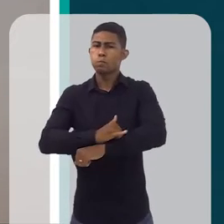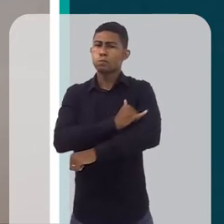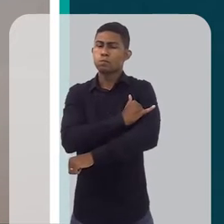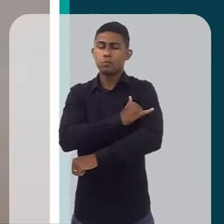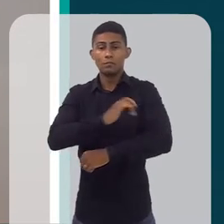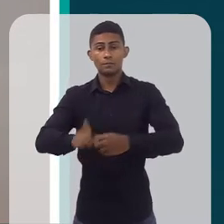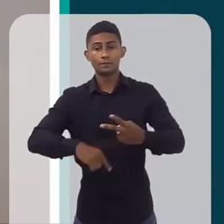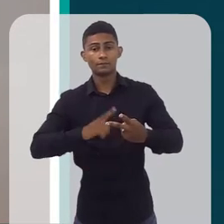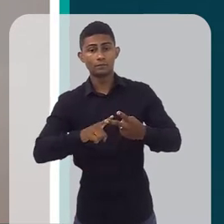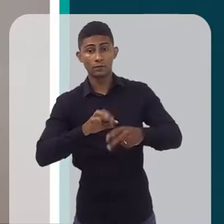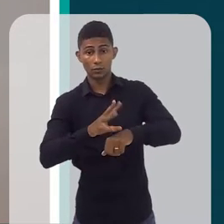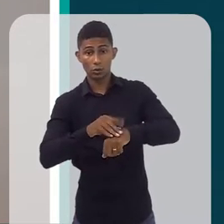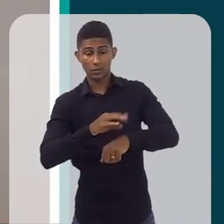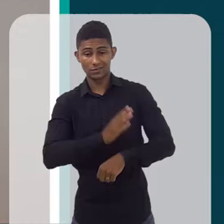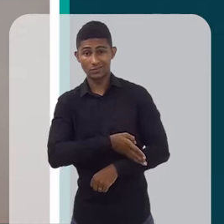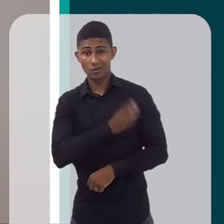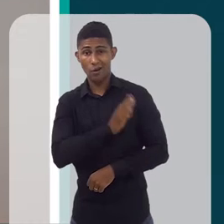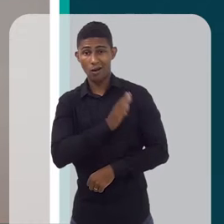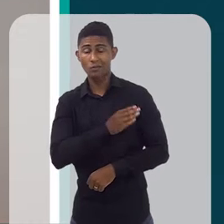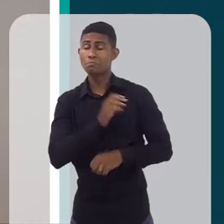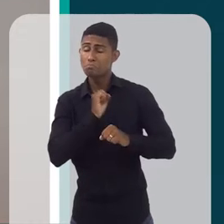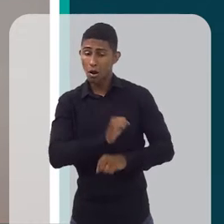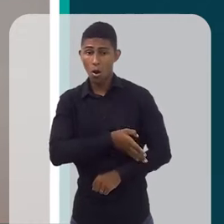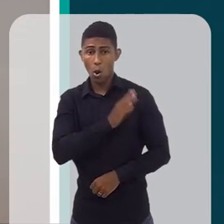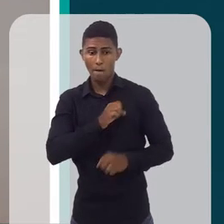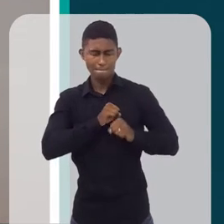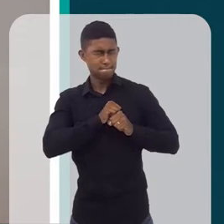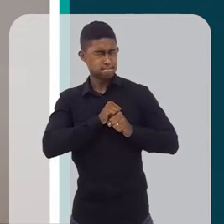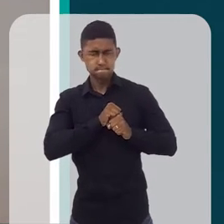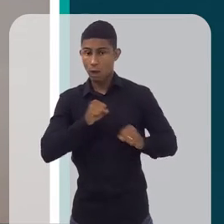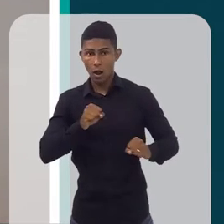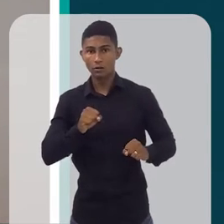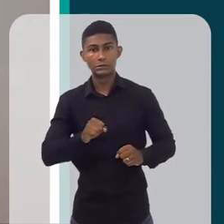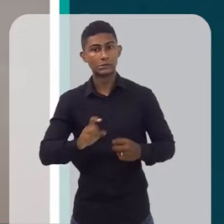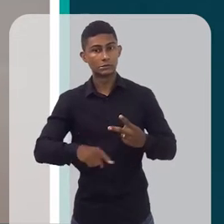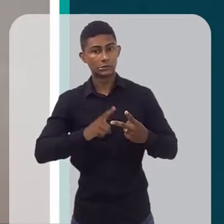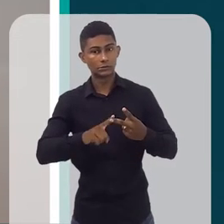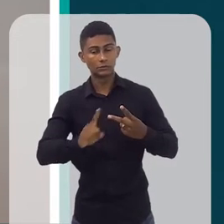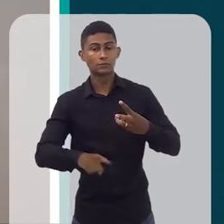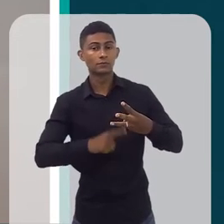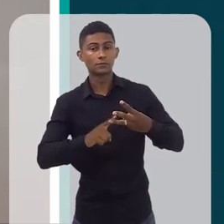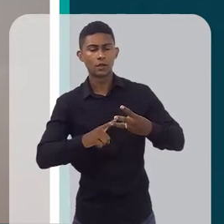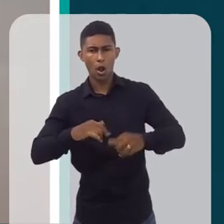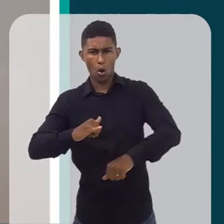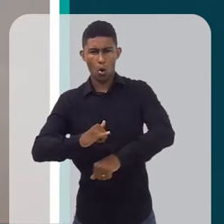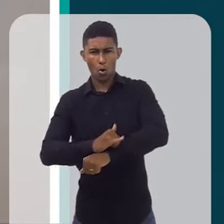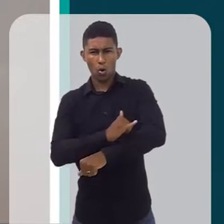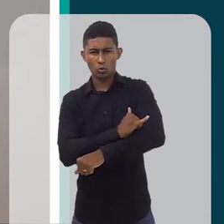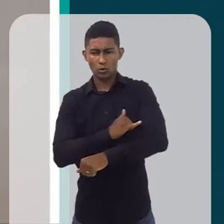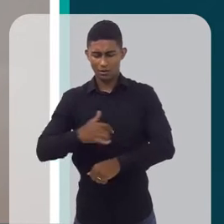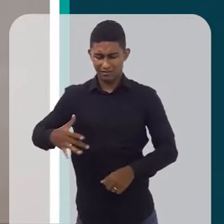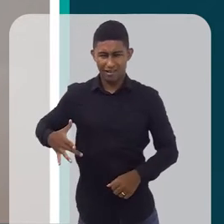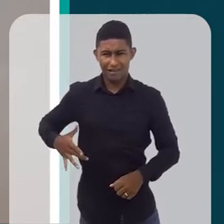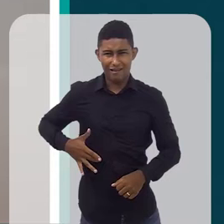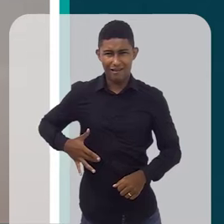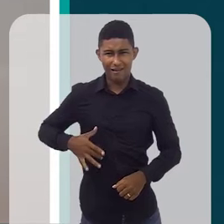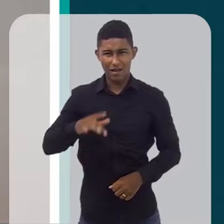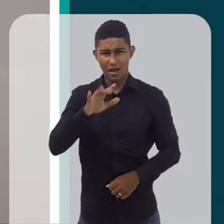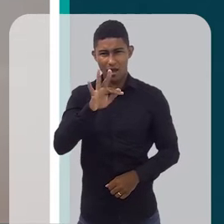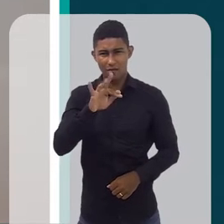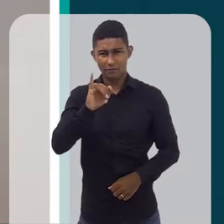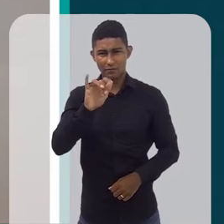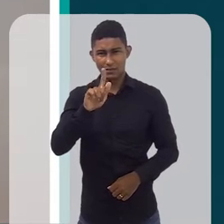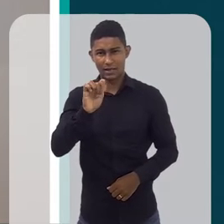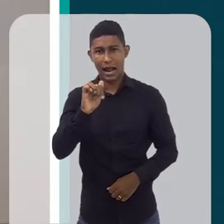doenças cardiovasculares, então podem infartar mais precocemente. Gordura no fígado, a gente tem visto